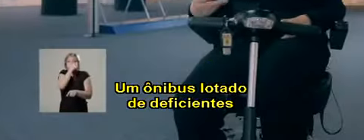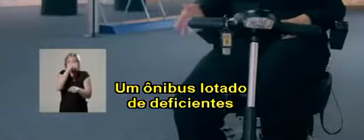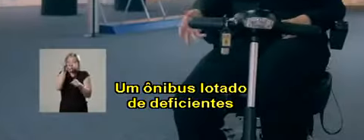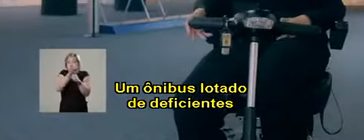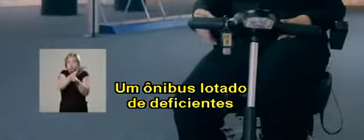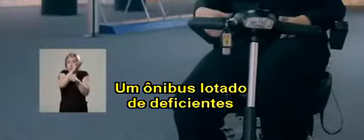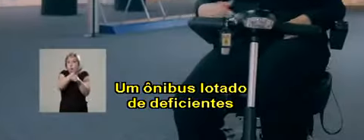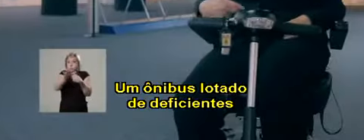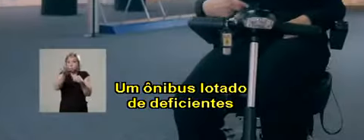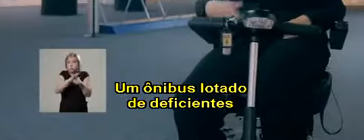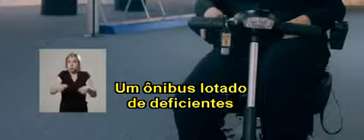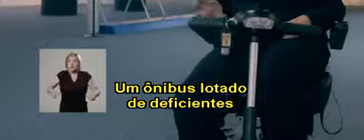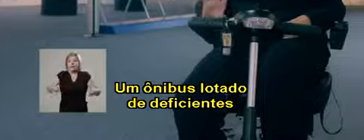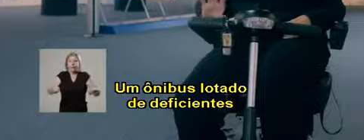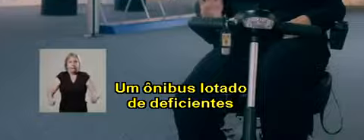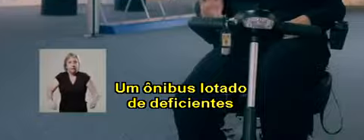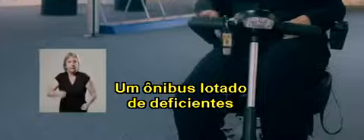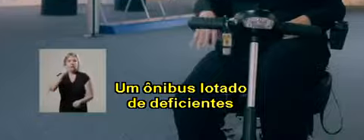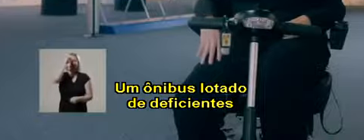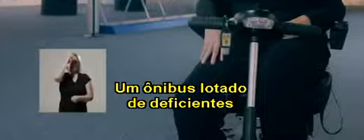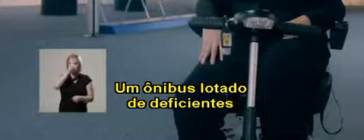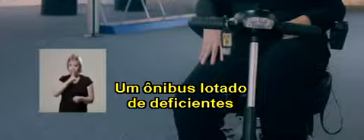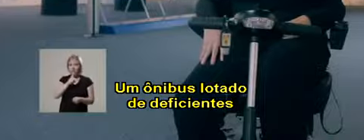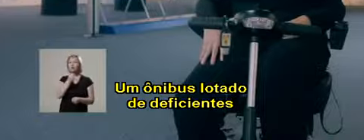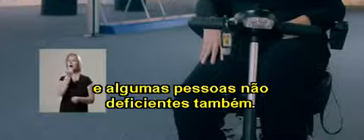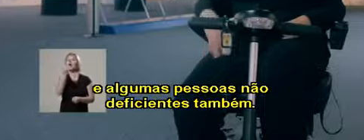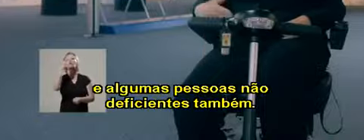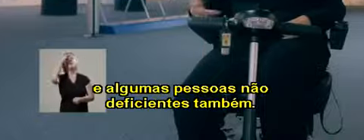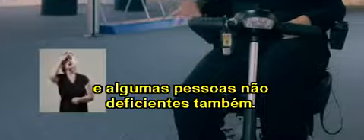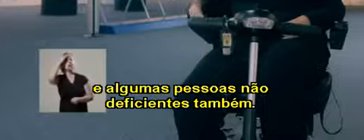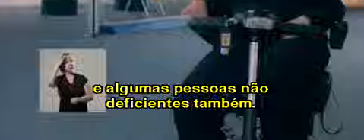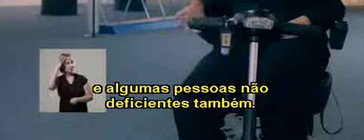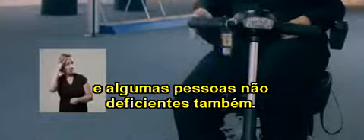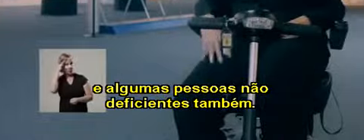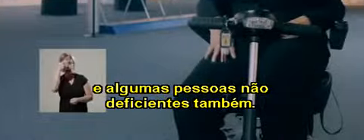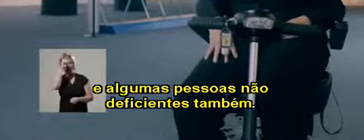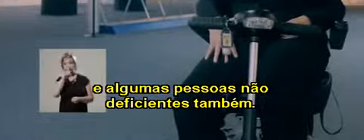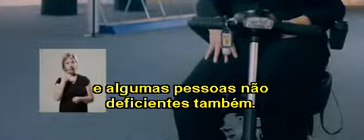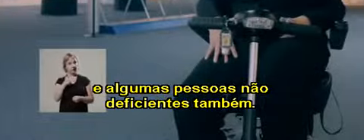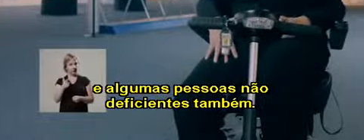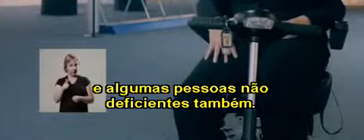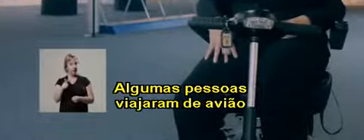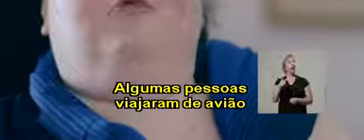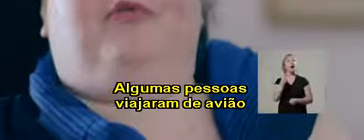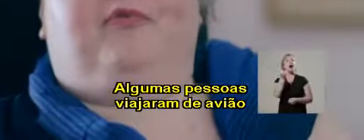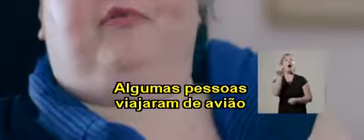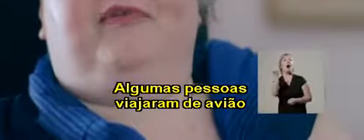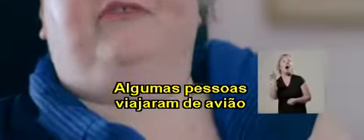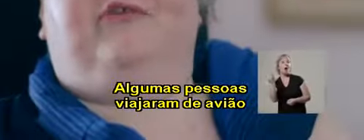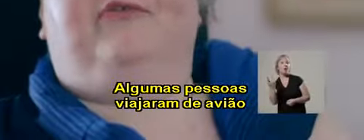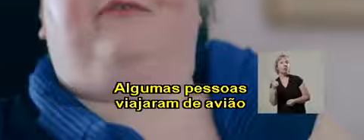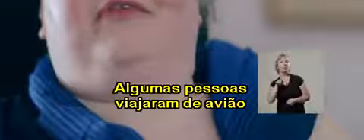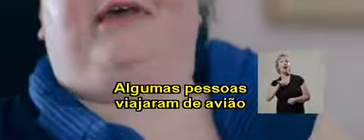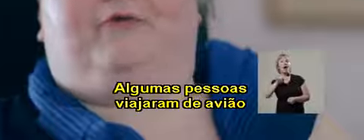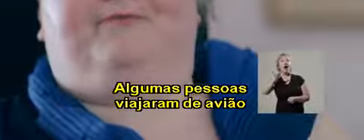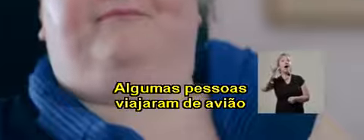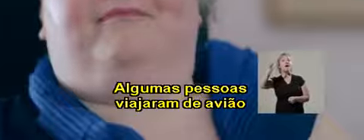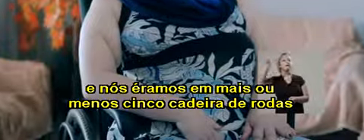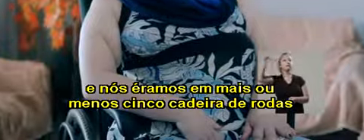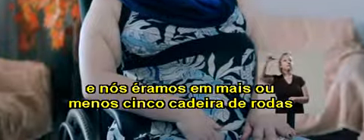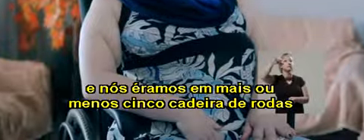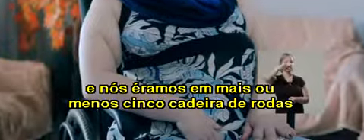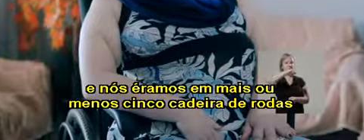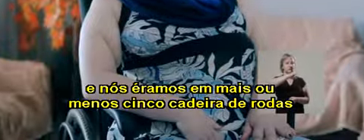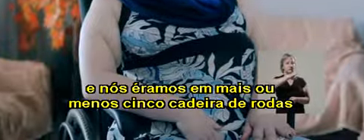Então, um ônibus lotado de deficientes e algumas pessoas não deficientes também. Algumas pessoas viajaram de